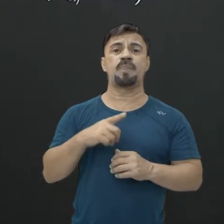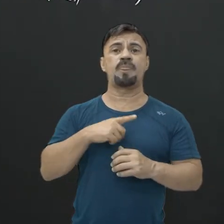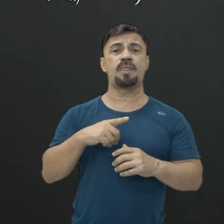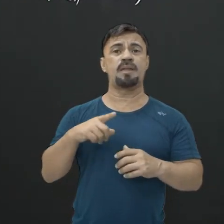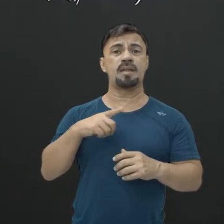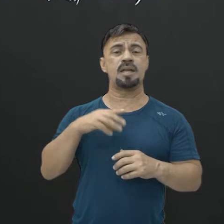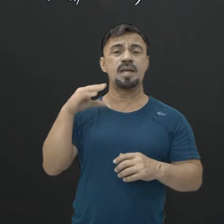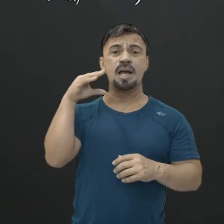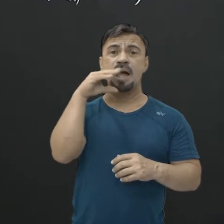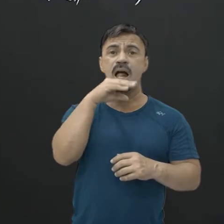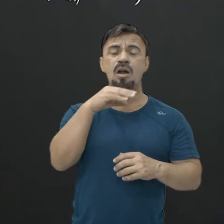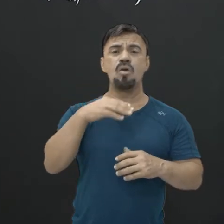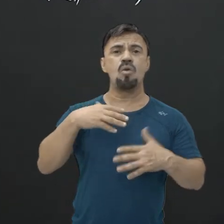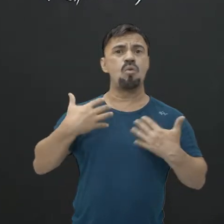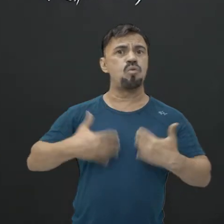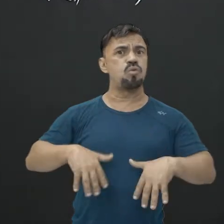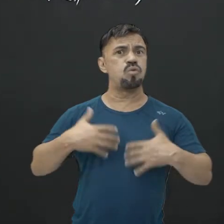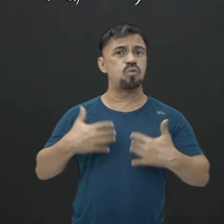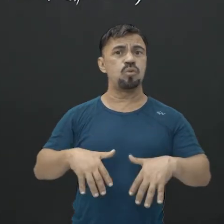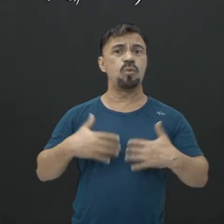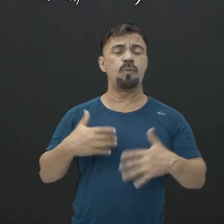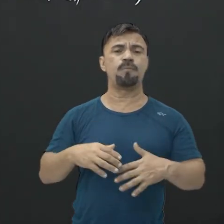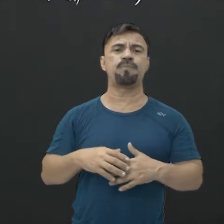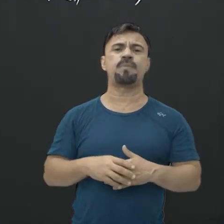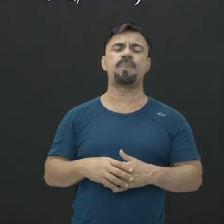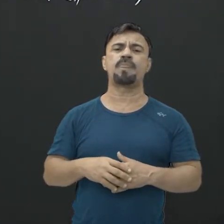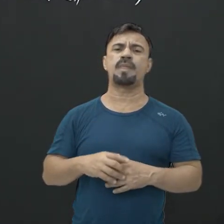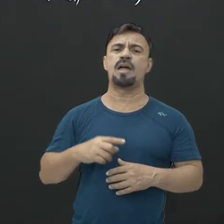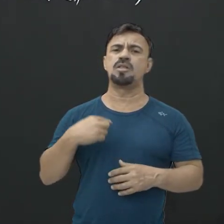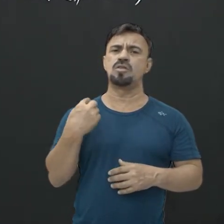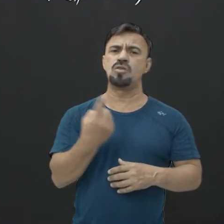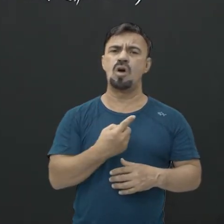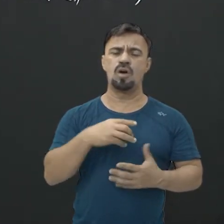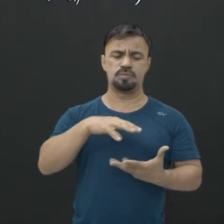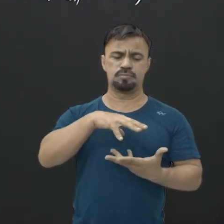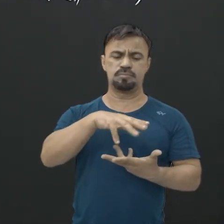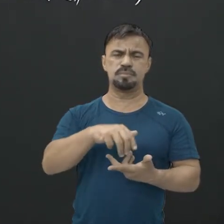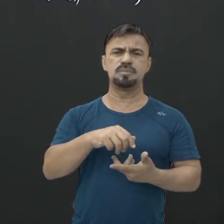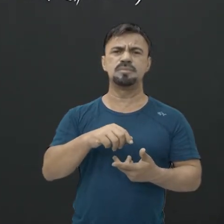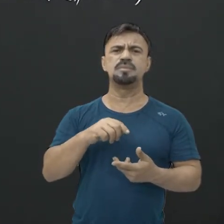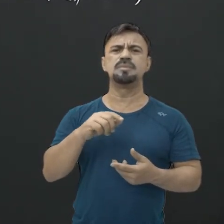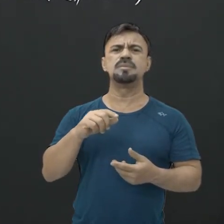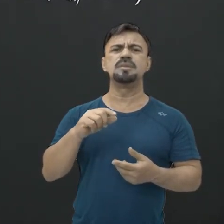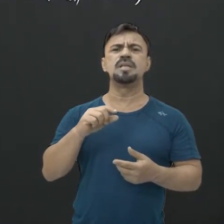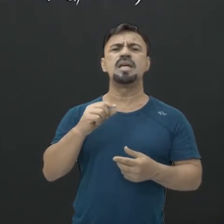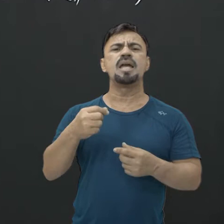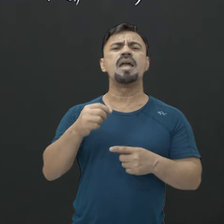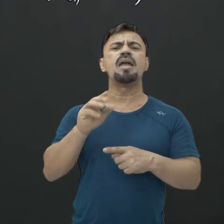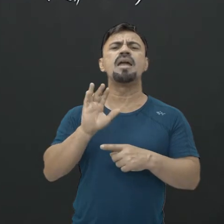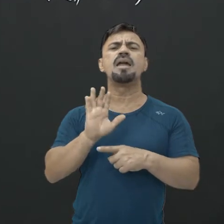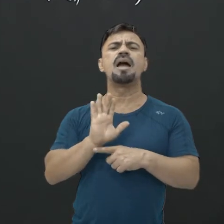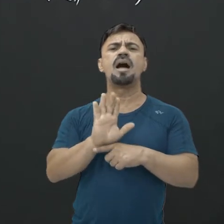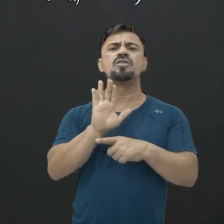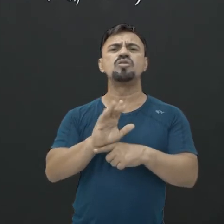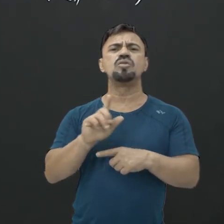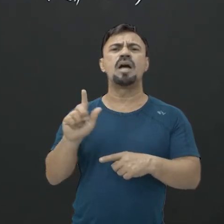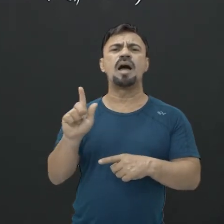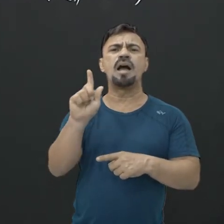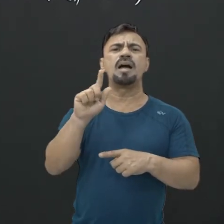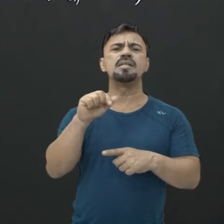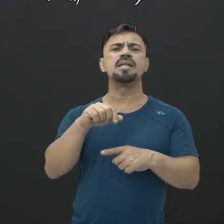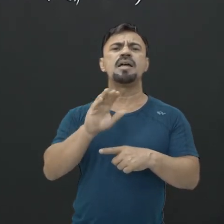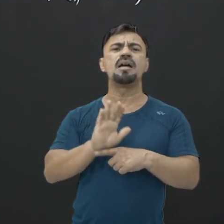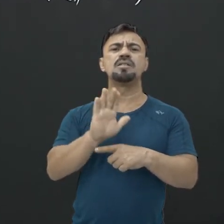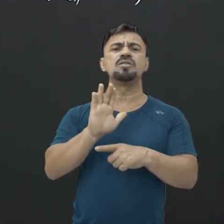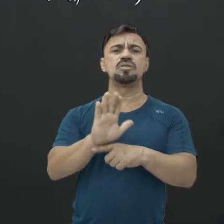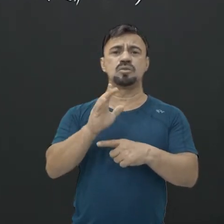calor demais. Aí vamos para a nossa atmosfera. Quem são os gases da nossa atmosfera que ajudam a reter esse calor? Que fazem